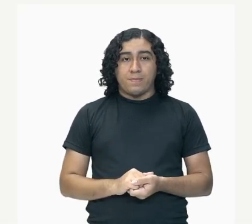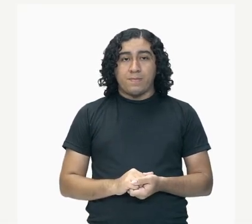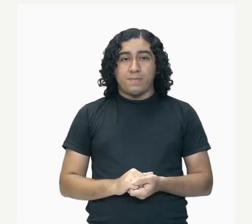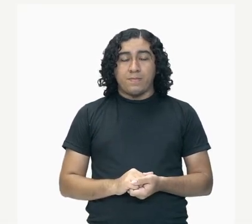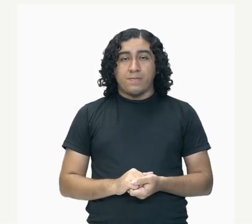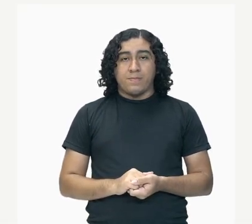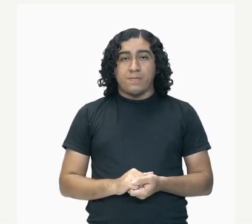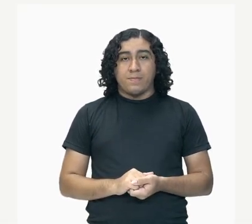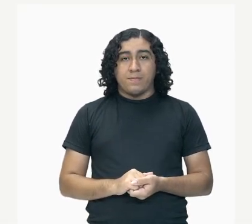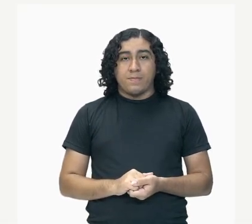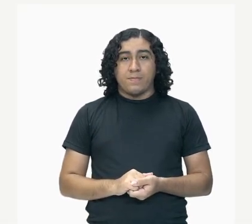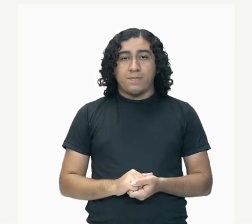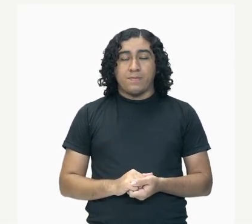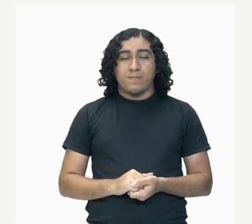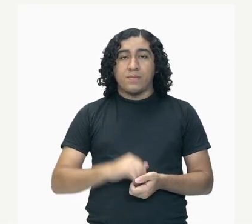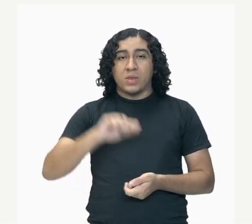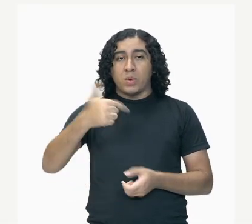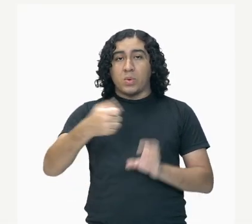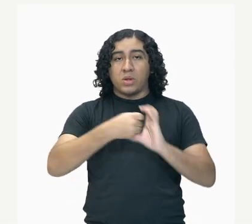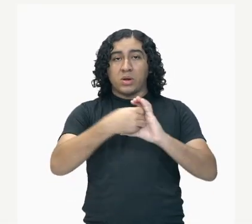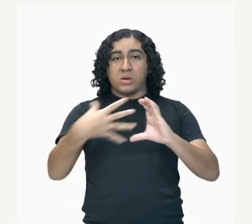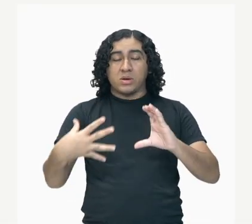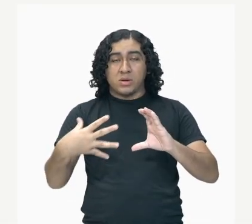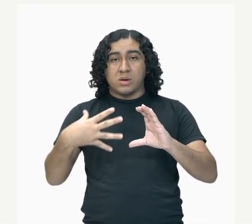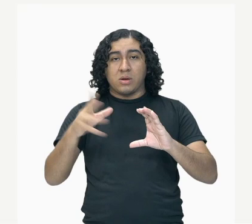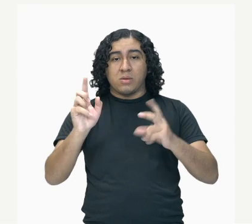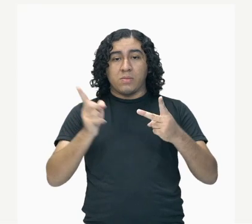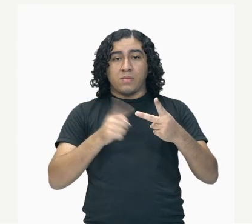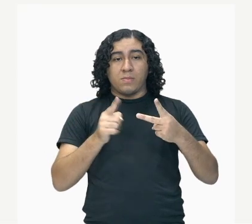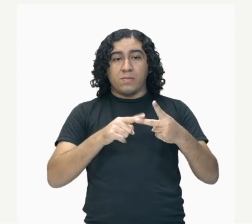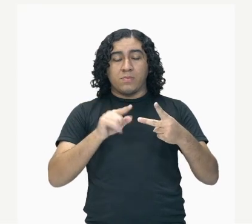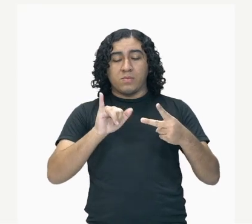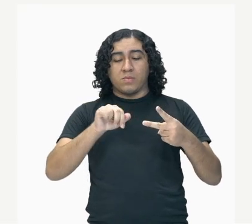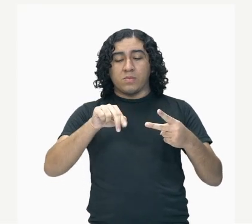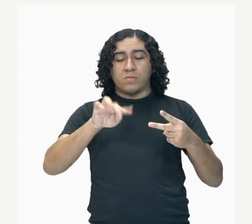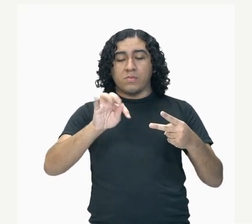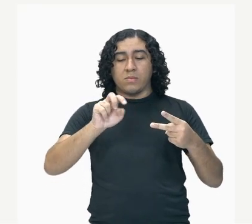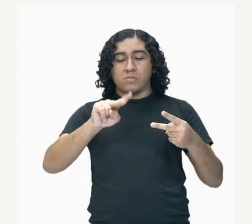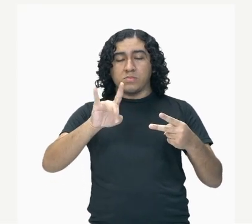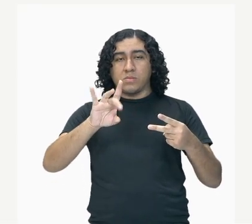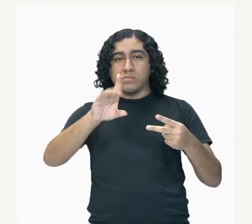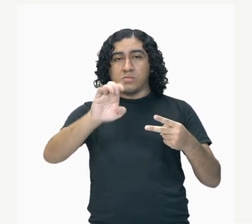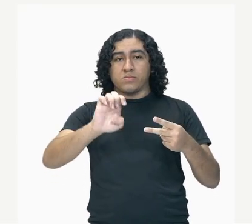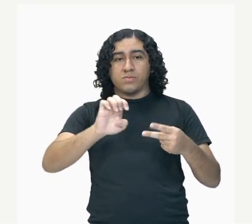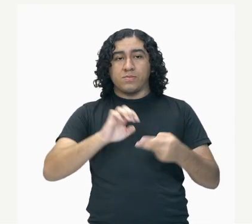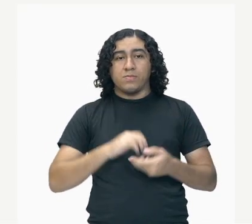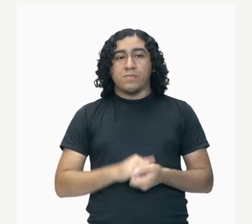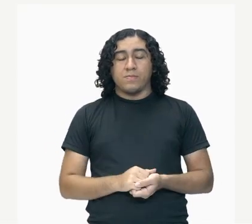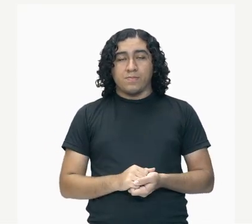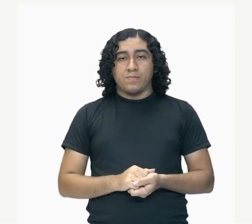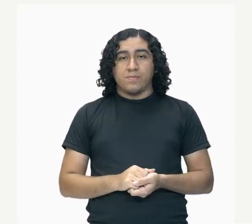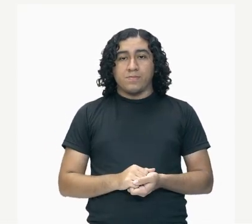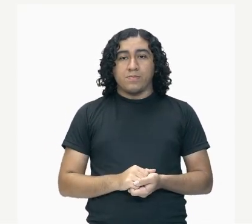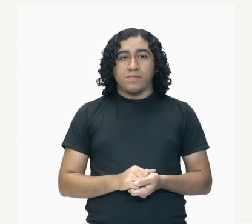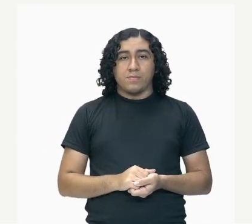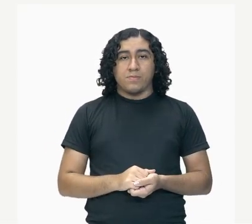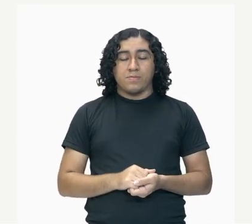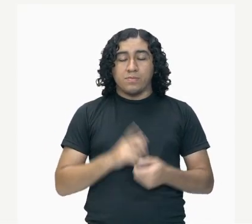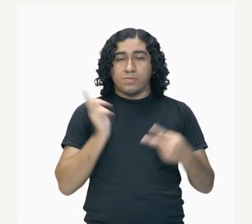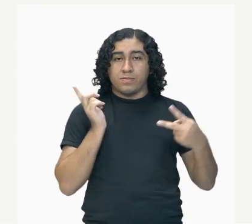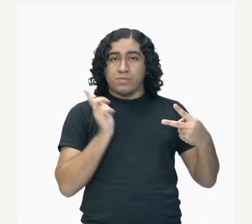fisiológica que a gente vai comentar é a intensidade pessoal a